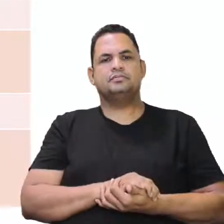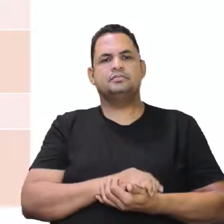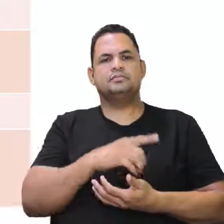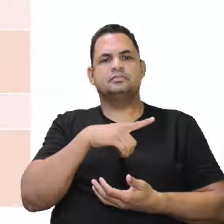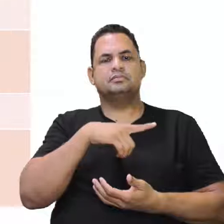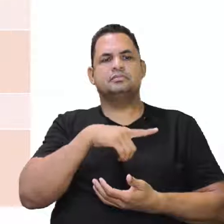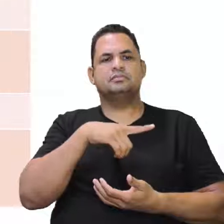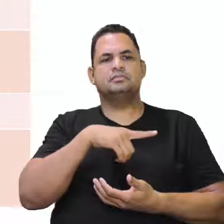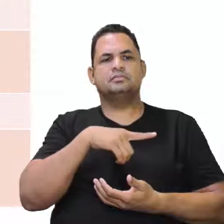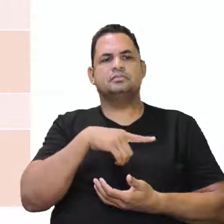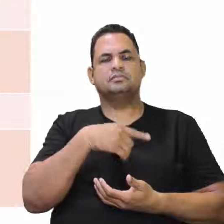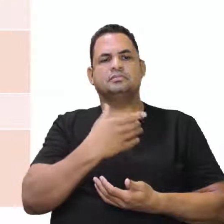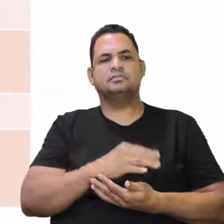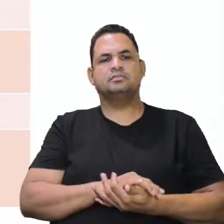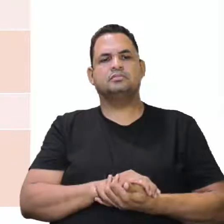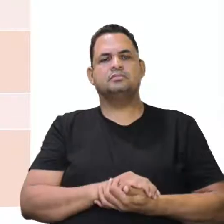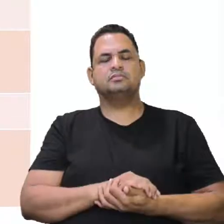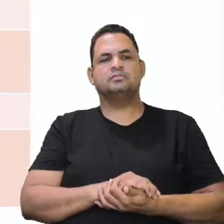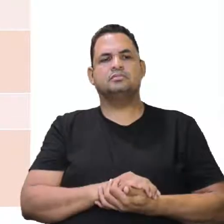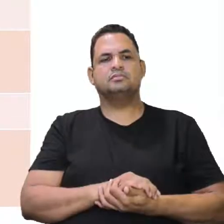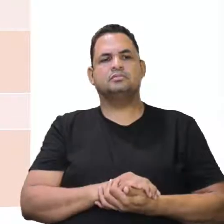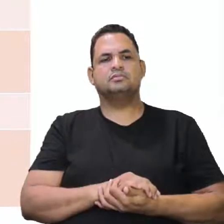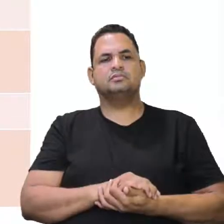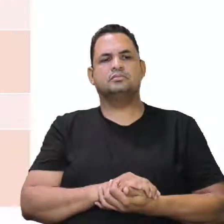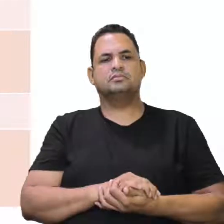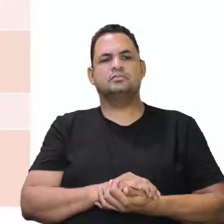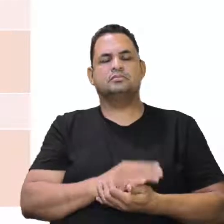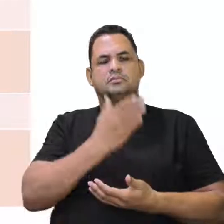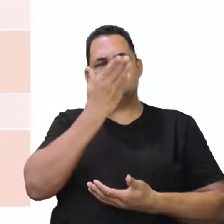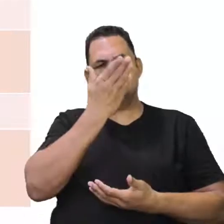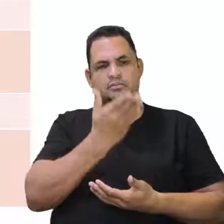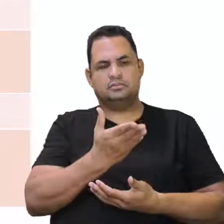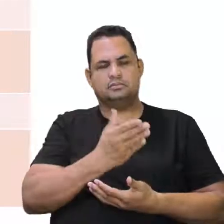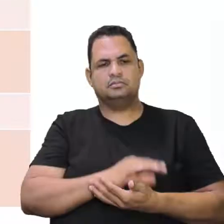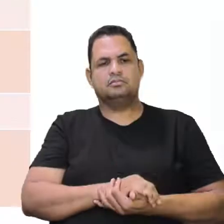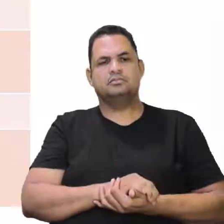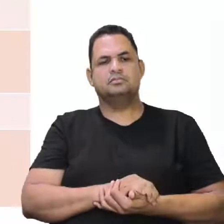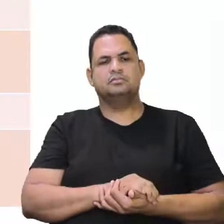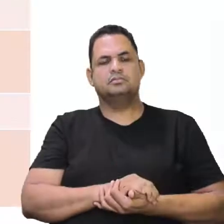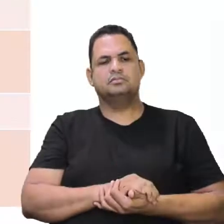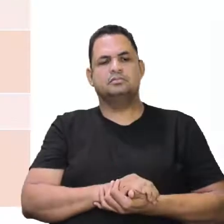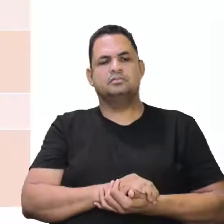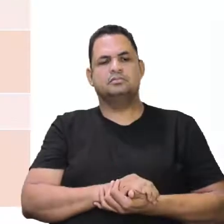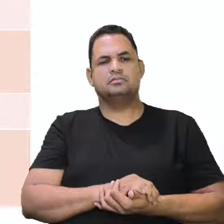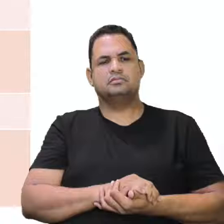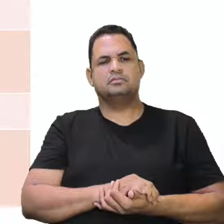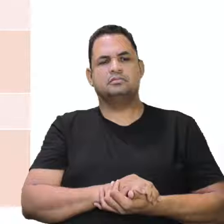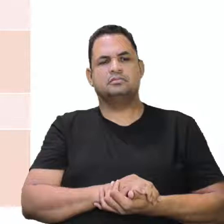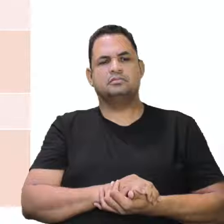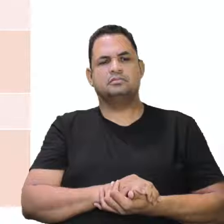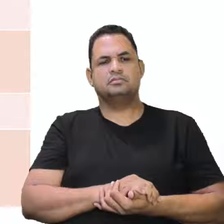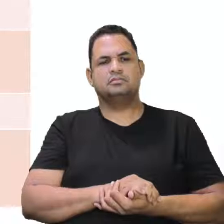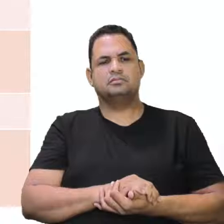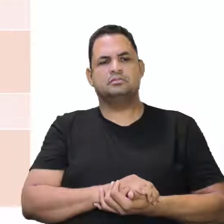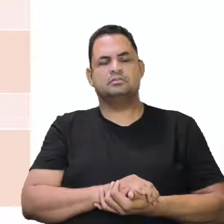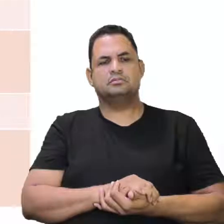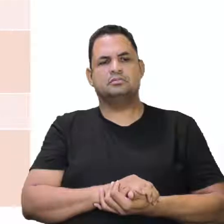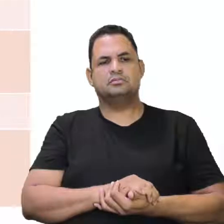Nós temos aí a palavra anything. Opa, só ajeitar aqui. Temos